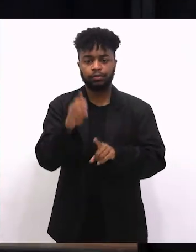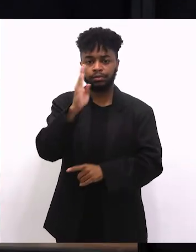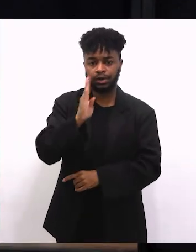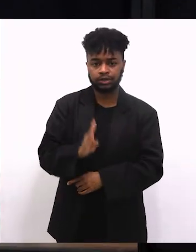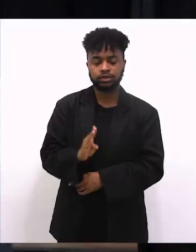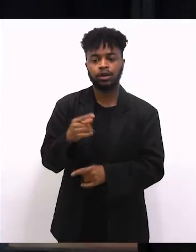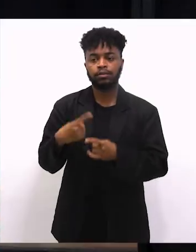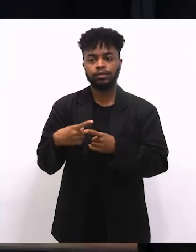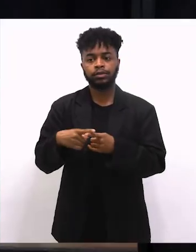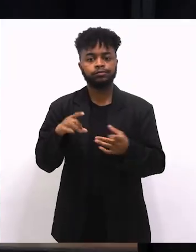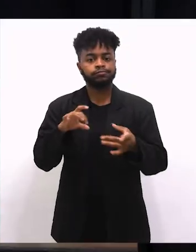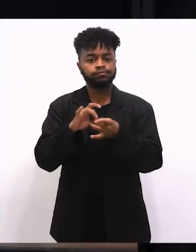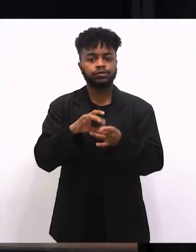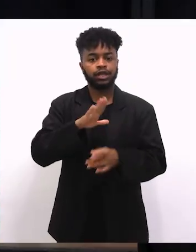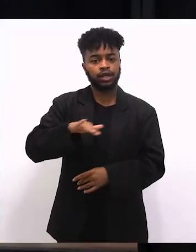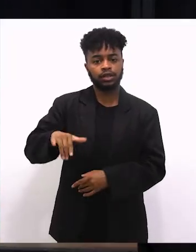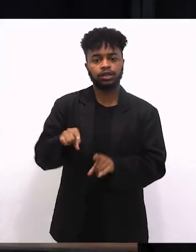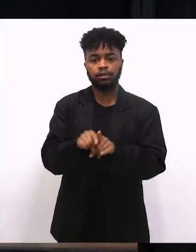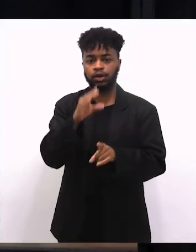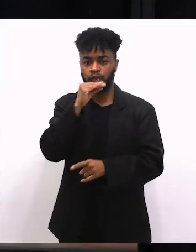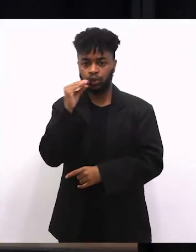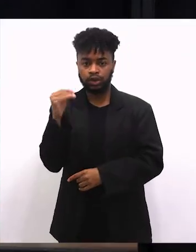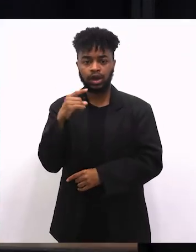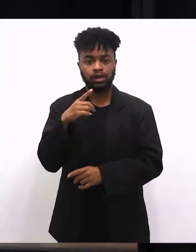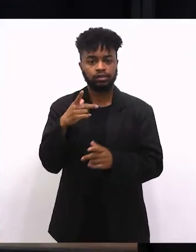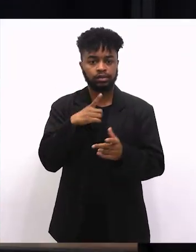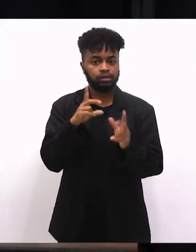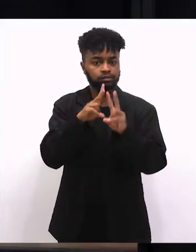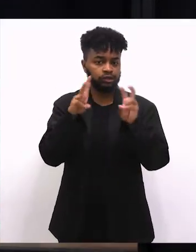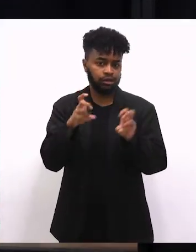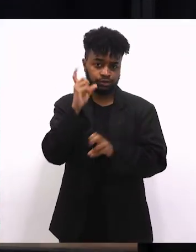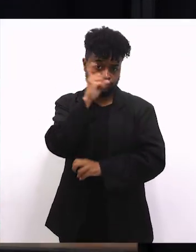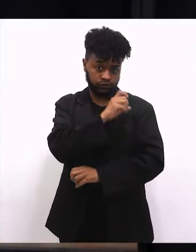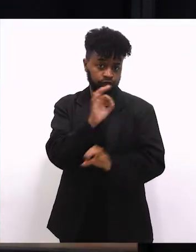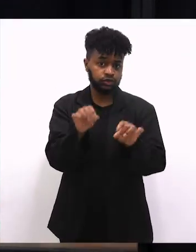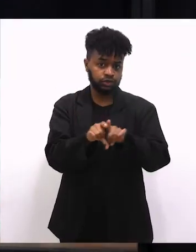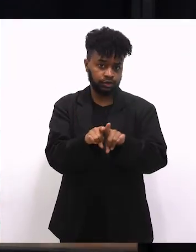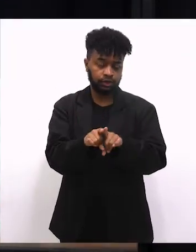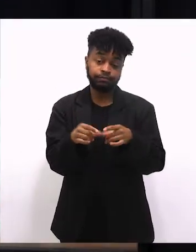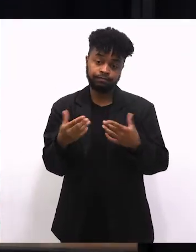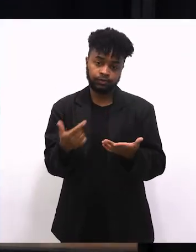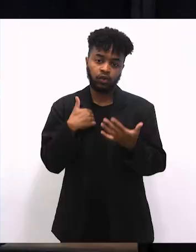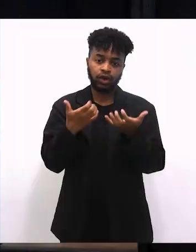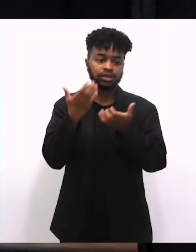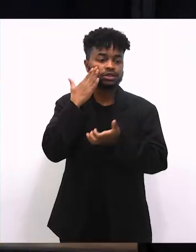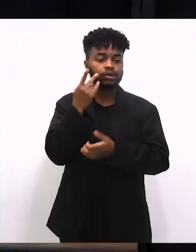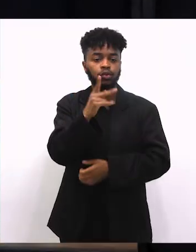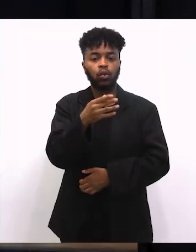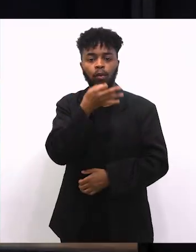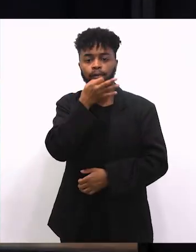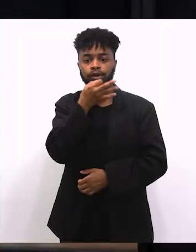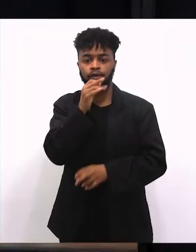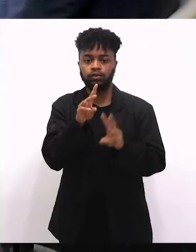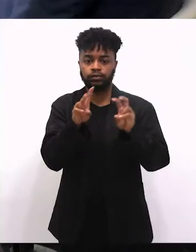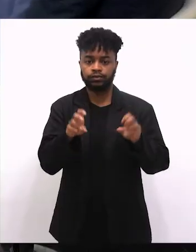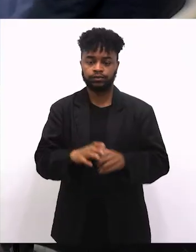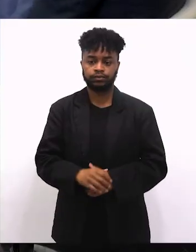que envolve crianças e adolescentes, que é uma situação bem problemática. Então, queríamos te ouvir um pouquinho mais sobre